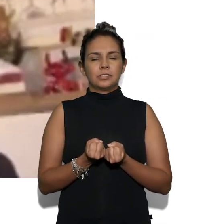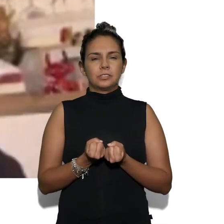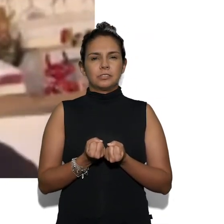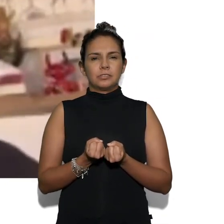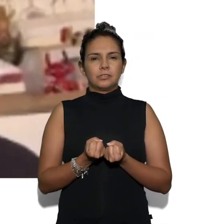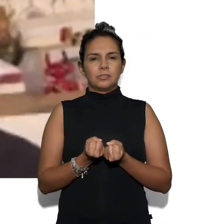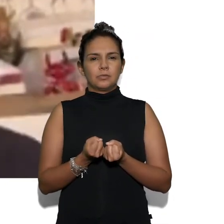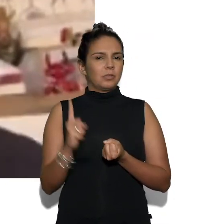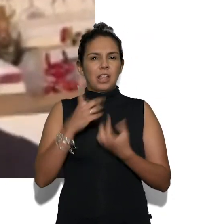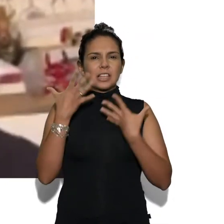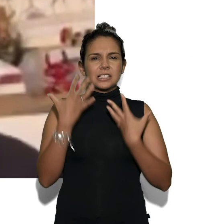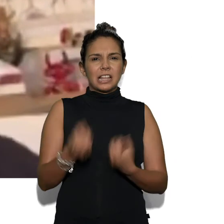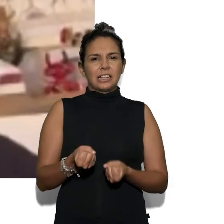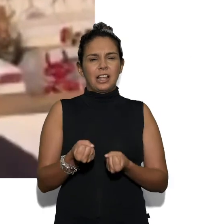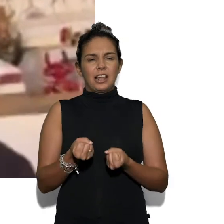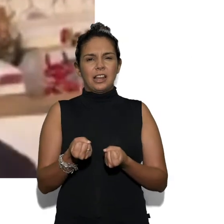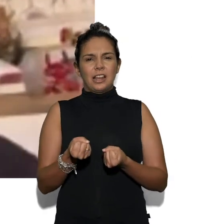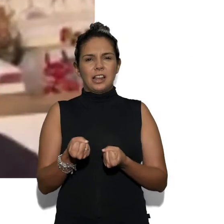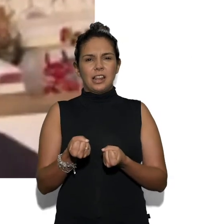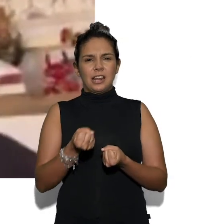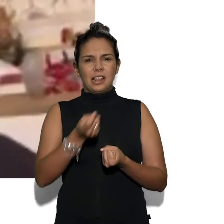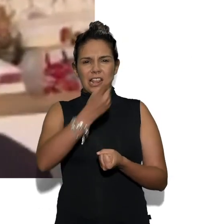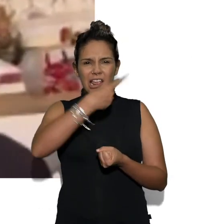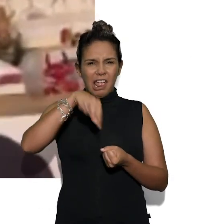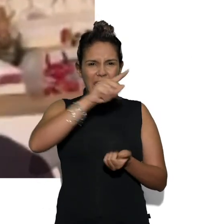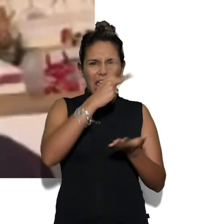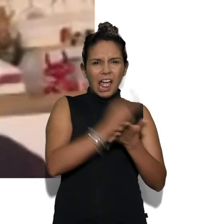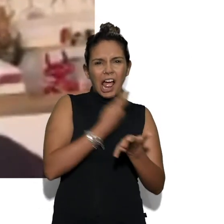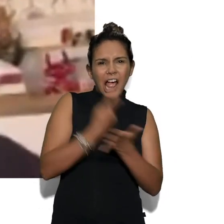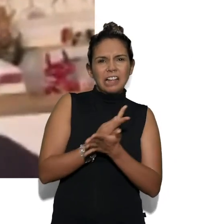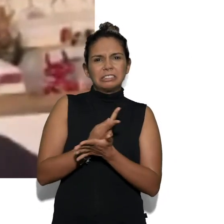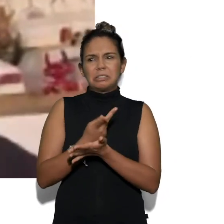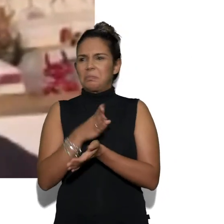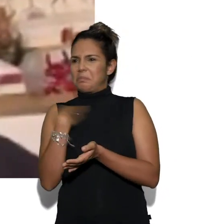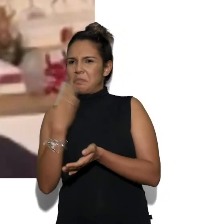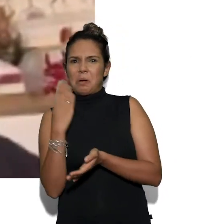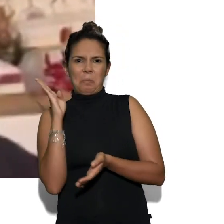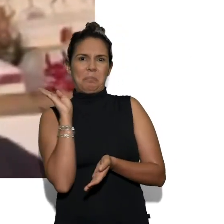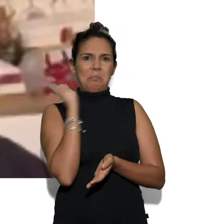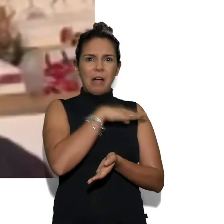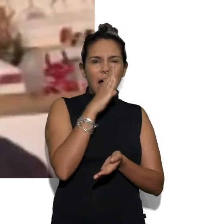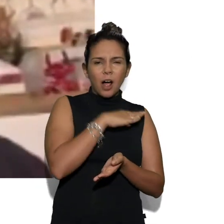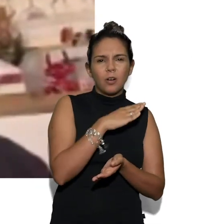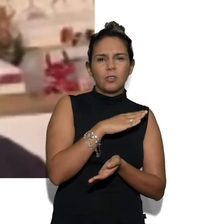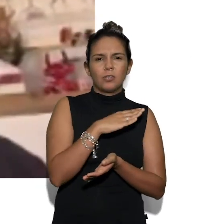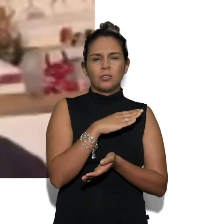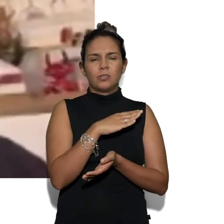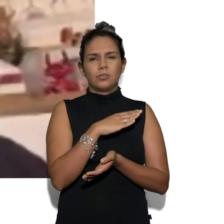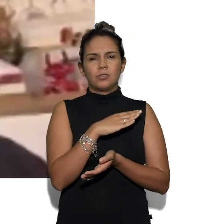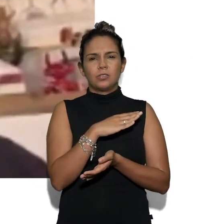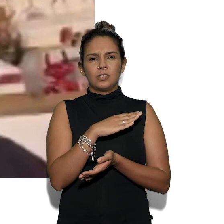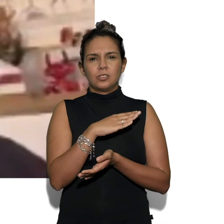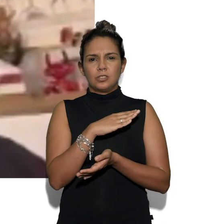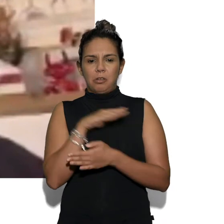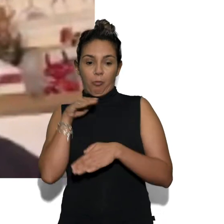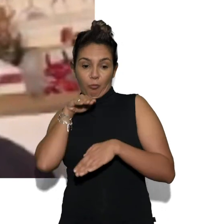e não podemos nunca compactuar com uma certa vertigem para sermos levados ao